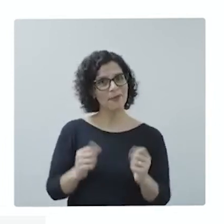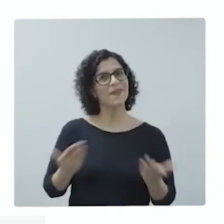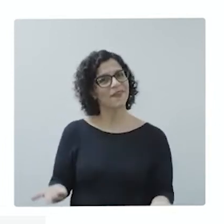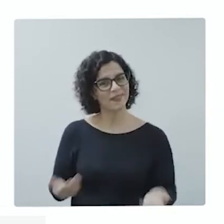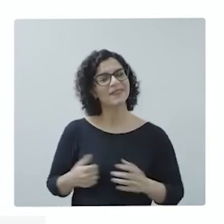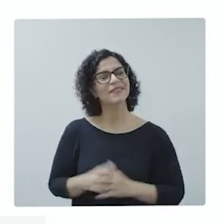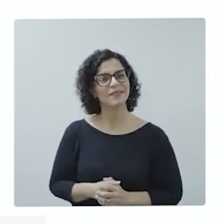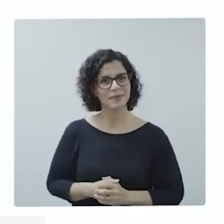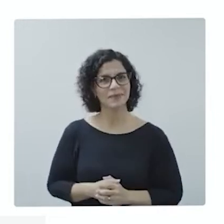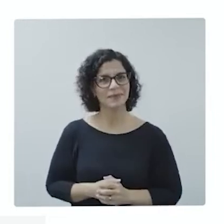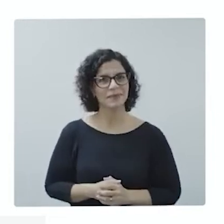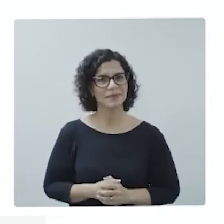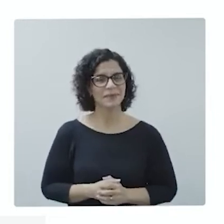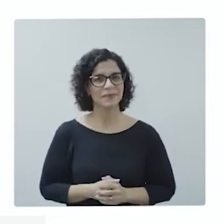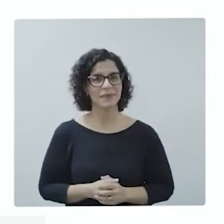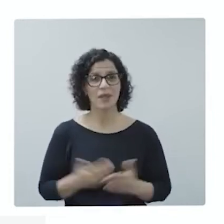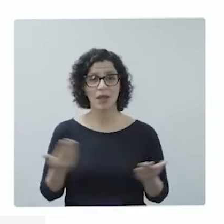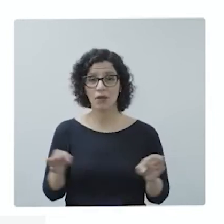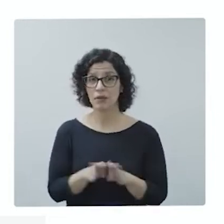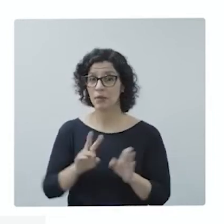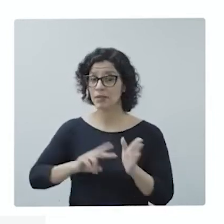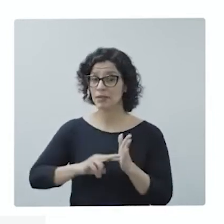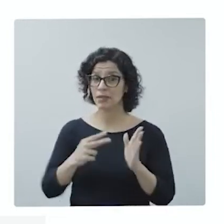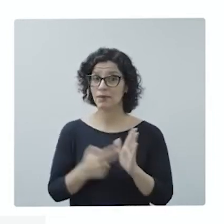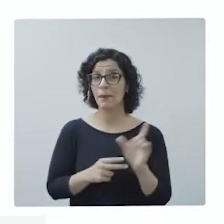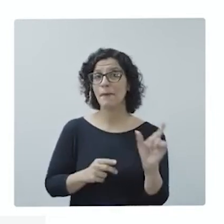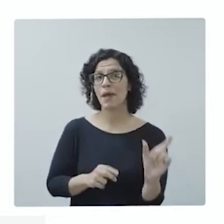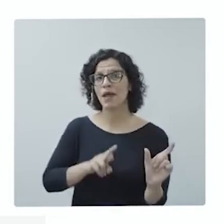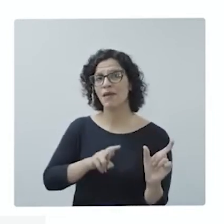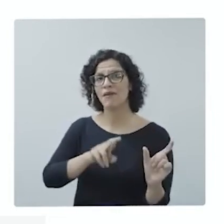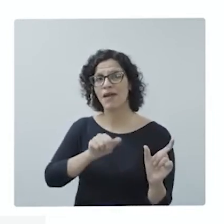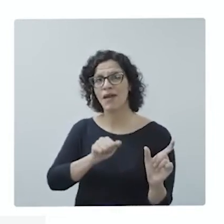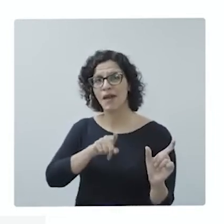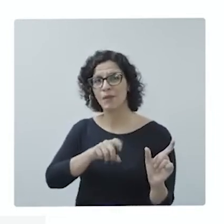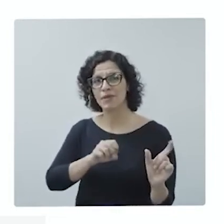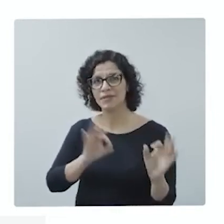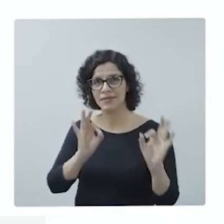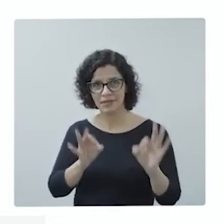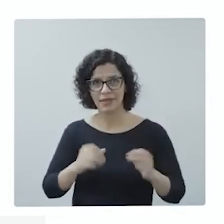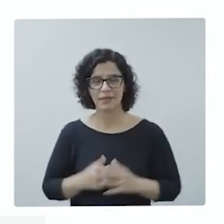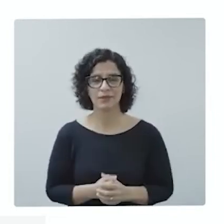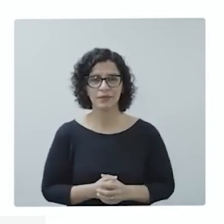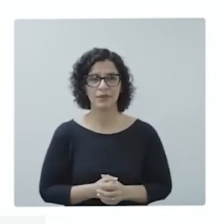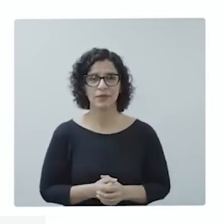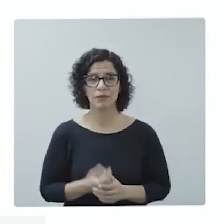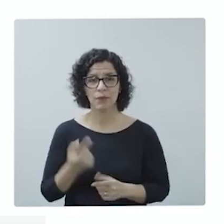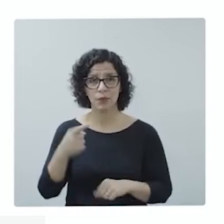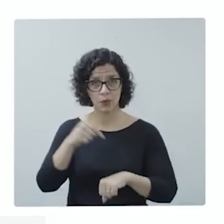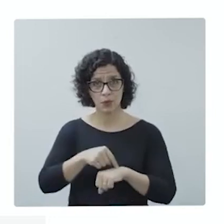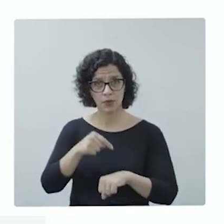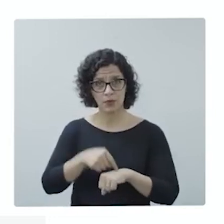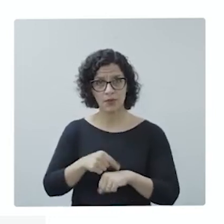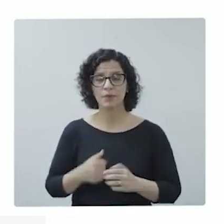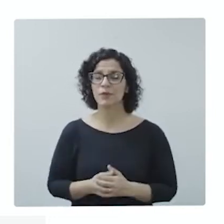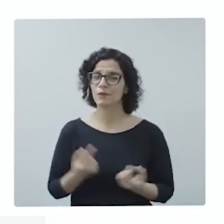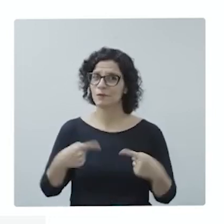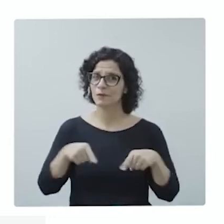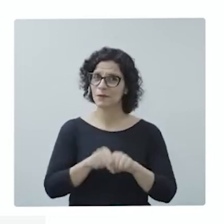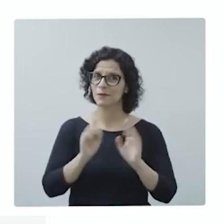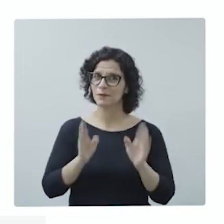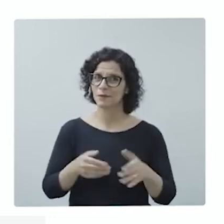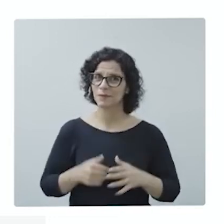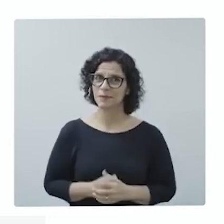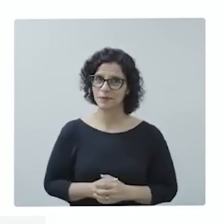para colar aí no seu caderno, representando a raposa, certo? Vamos dar um tempo e